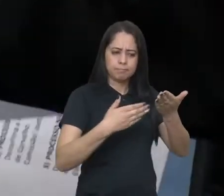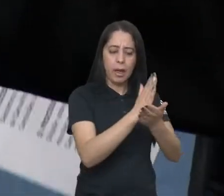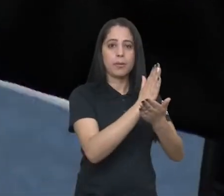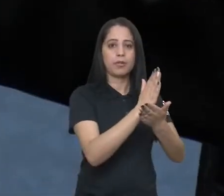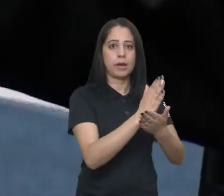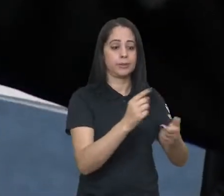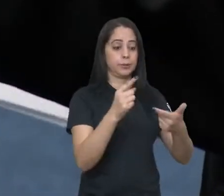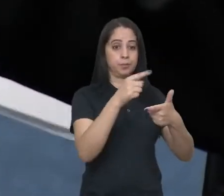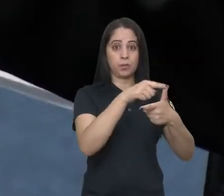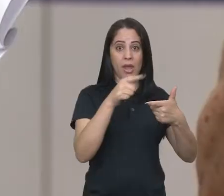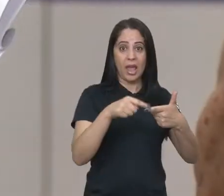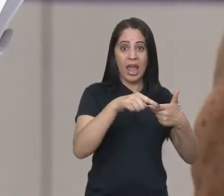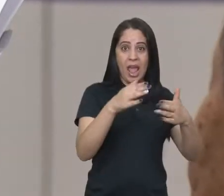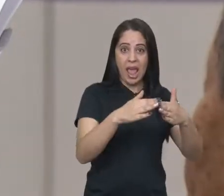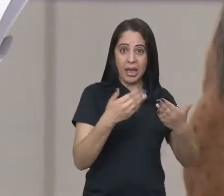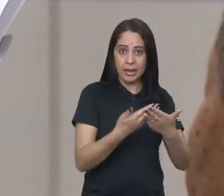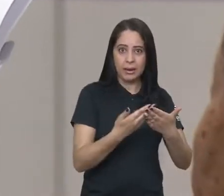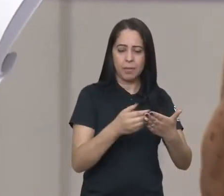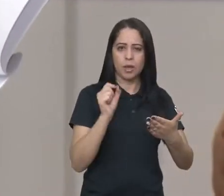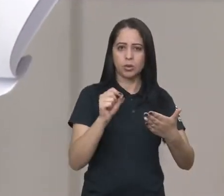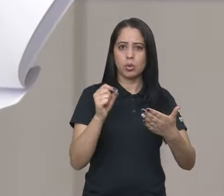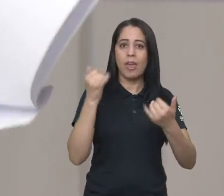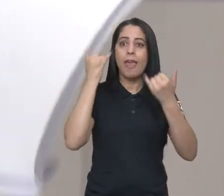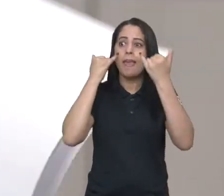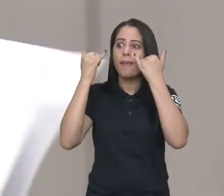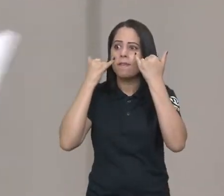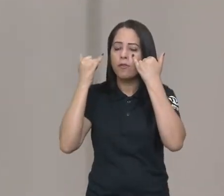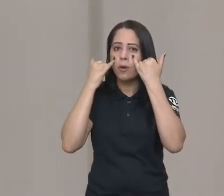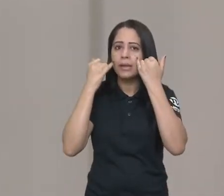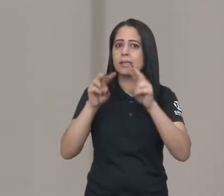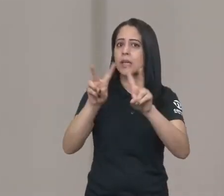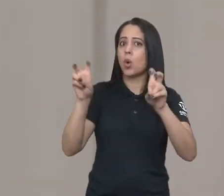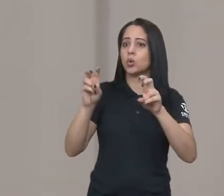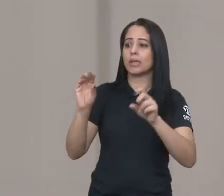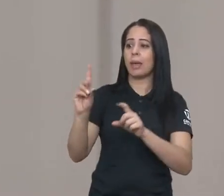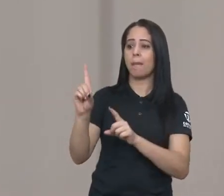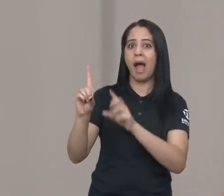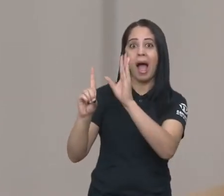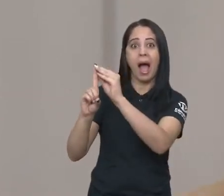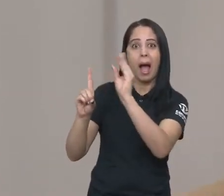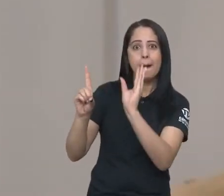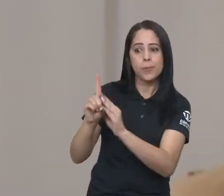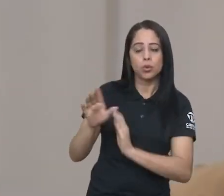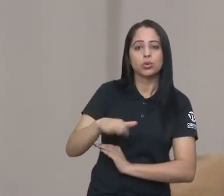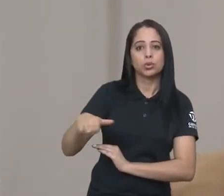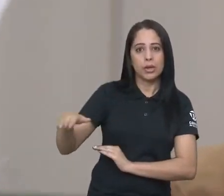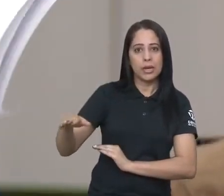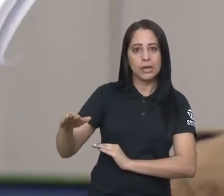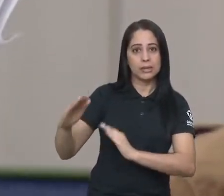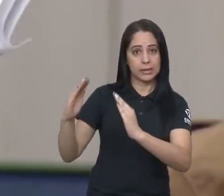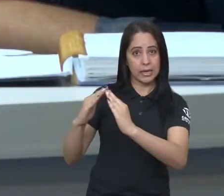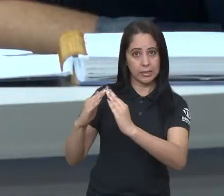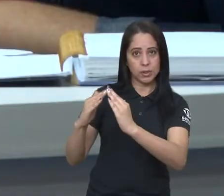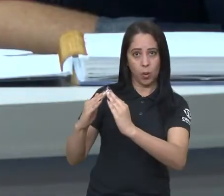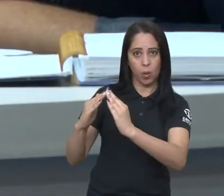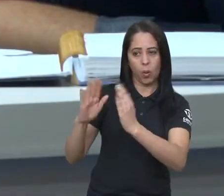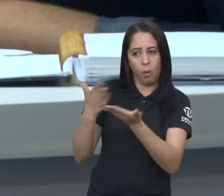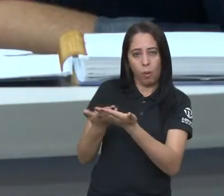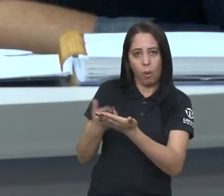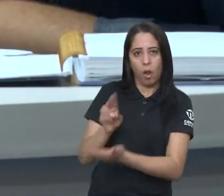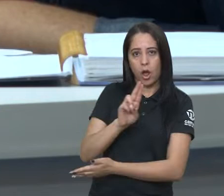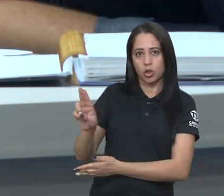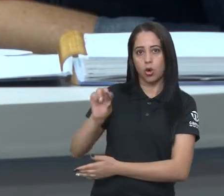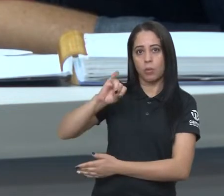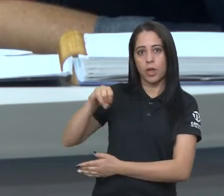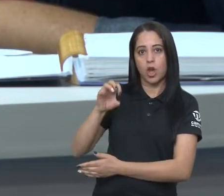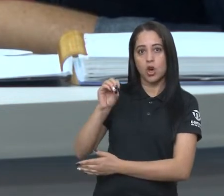os requerimentos aprovados estão 2 que solicitam informações sobre uma denúncia de abuso sexual de uma criança na Escola